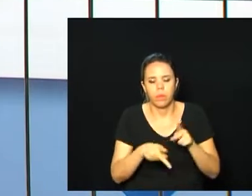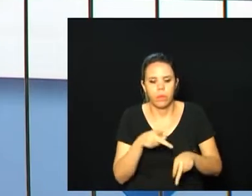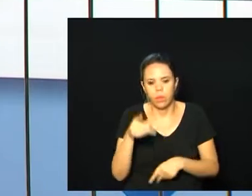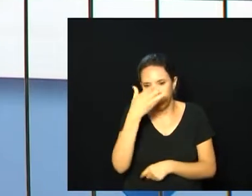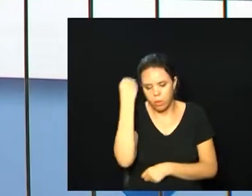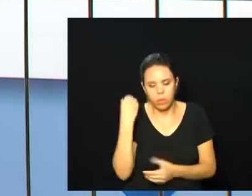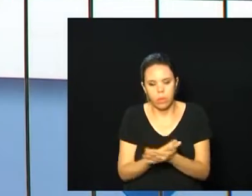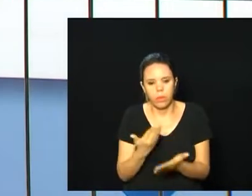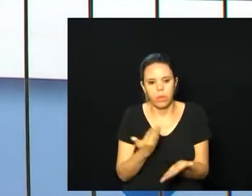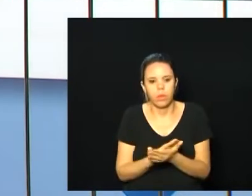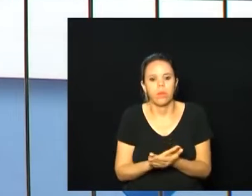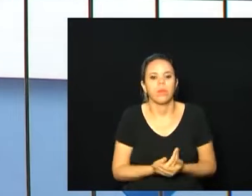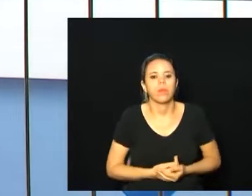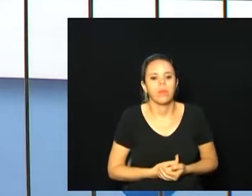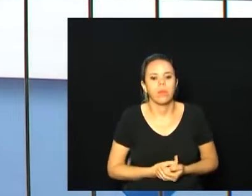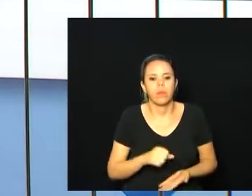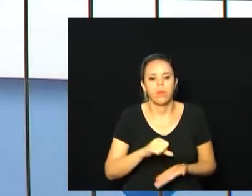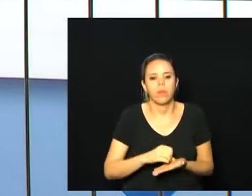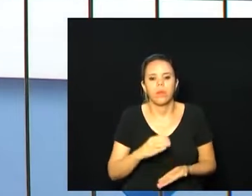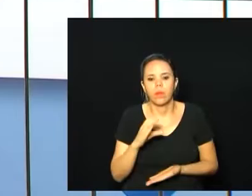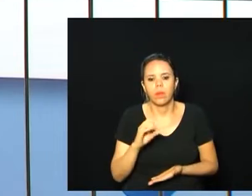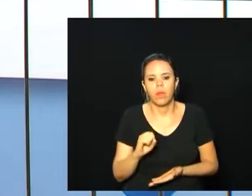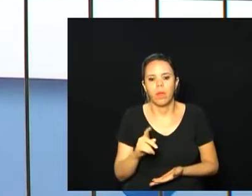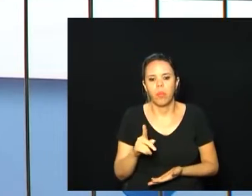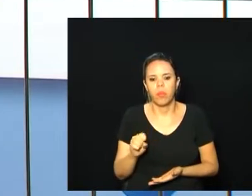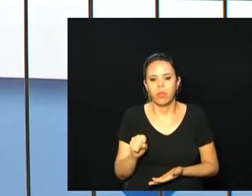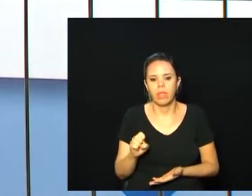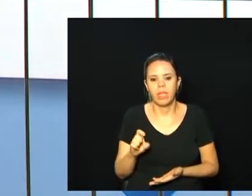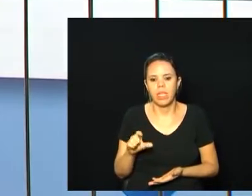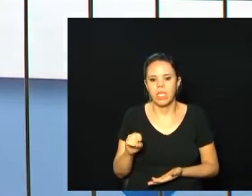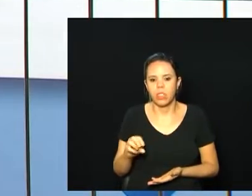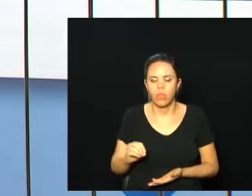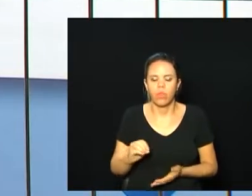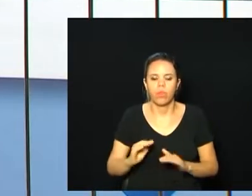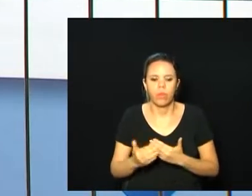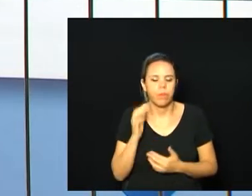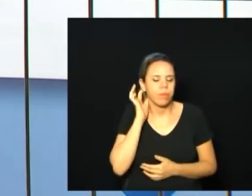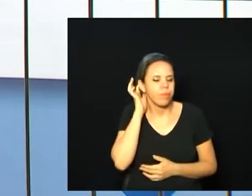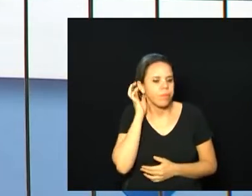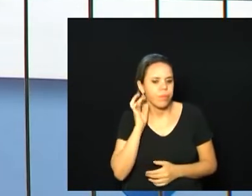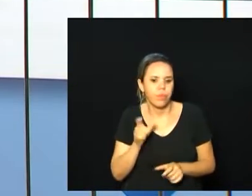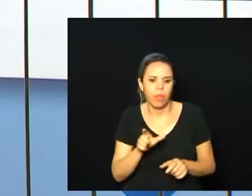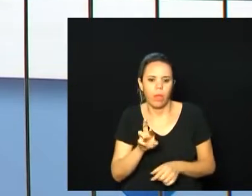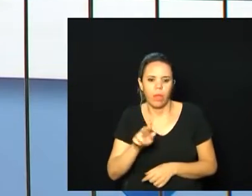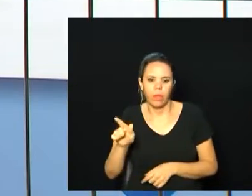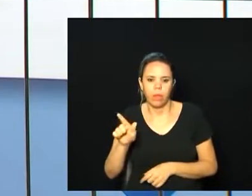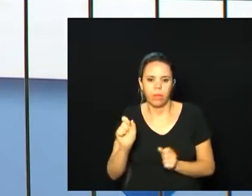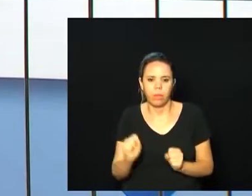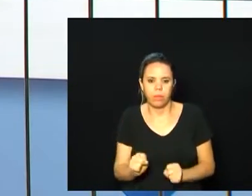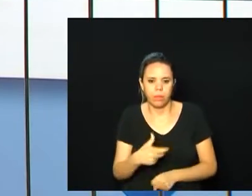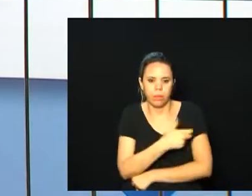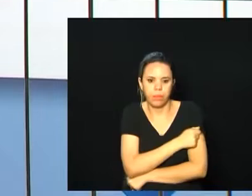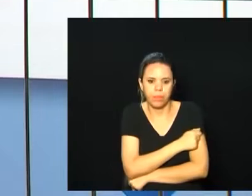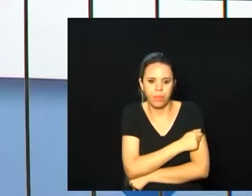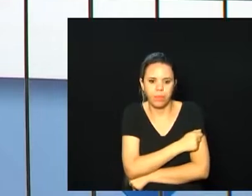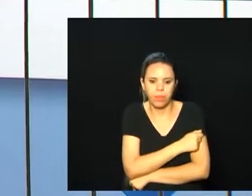você que estuda aí na escola da região do Campos Elíseos, Maria Julieta de Godoy, esteja com o seu RG para que você possa ser